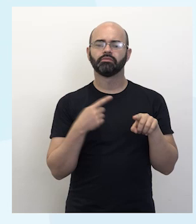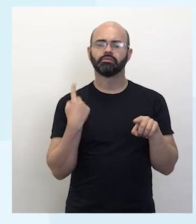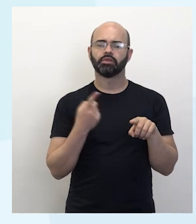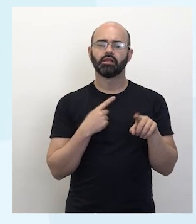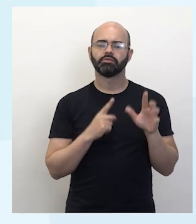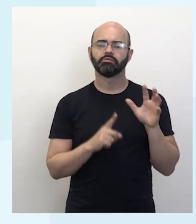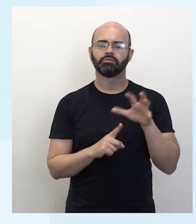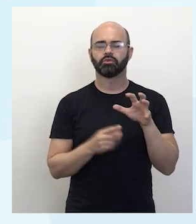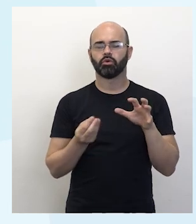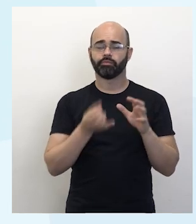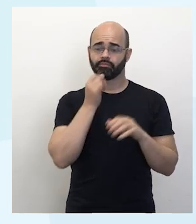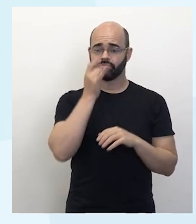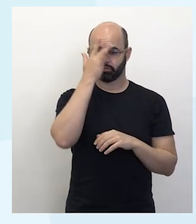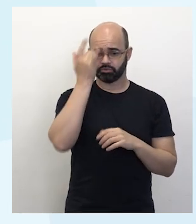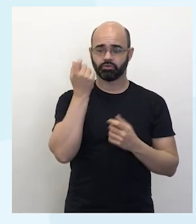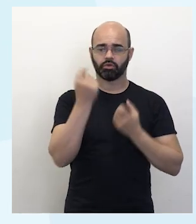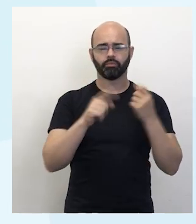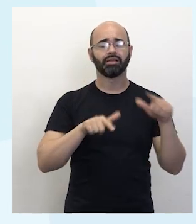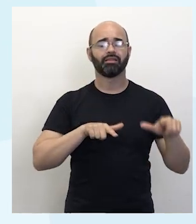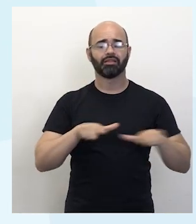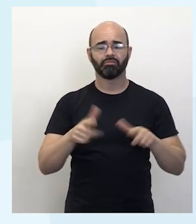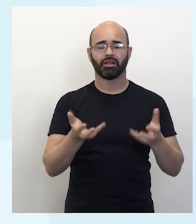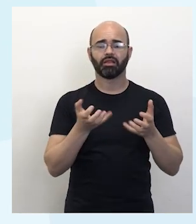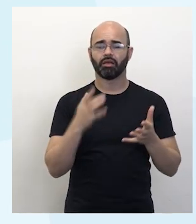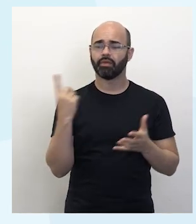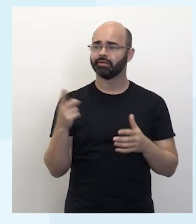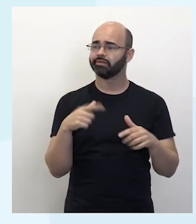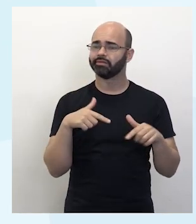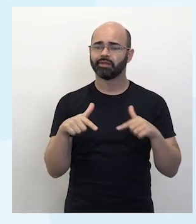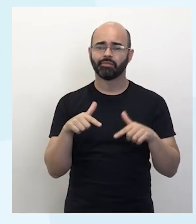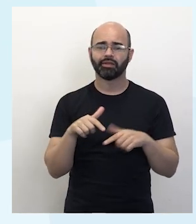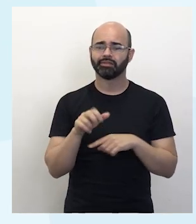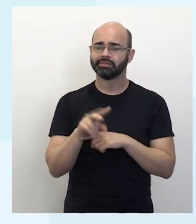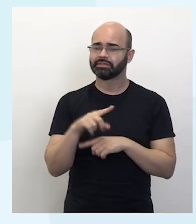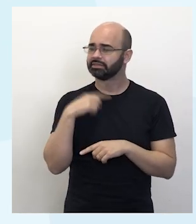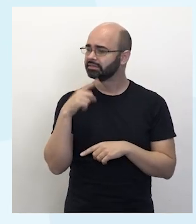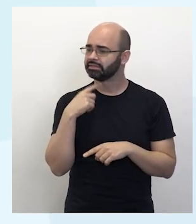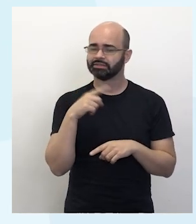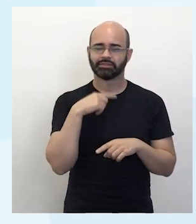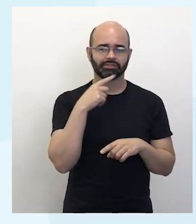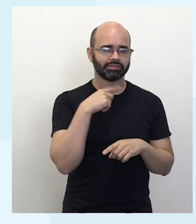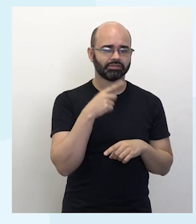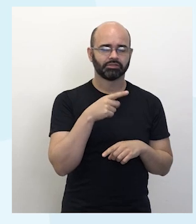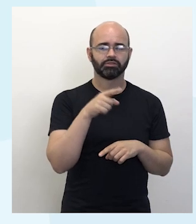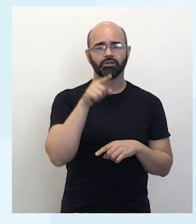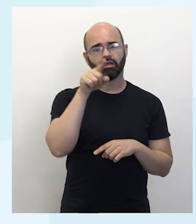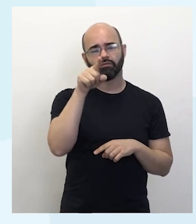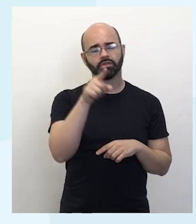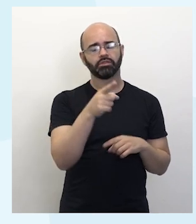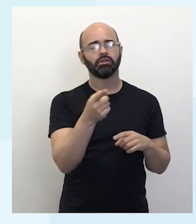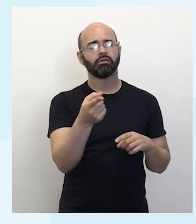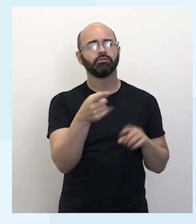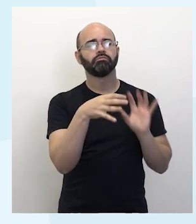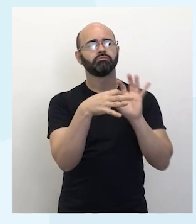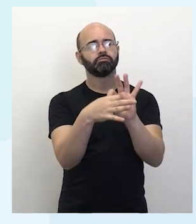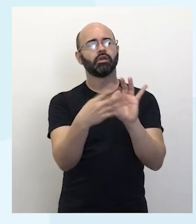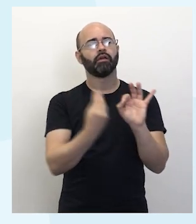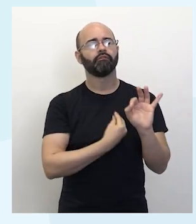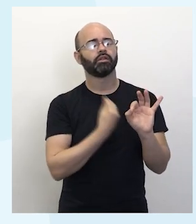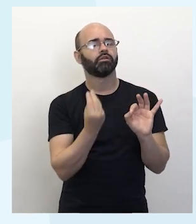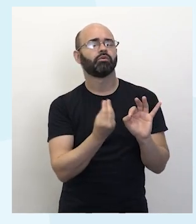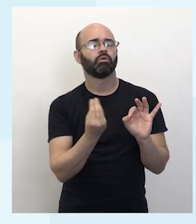de quererem trabalhar, não conseguem encontrar um emprego. O que isso tem a ver com você e com o espaço em que você vive?